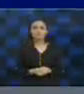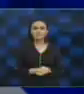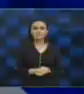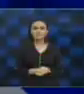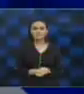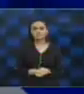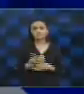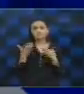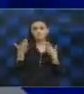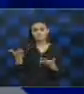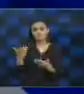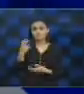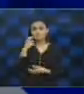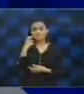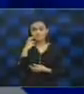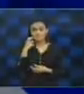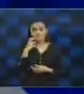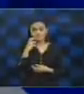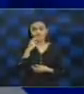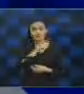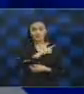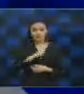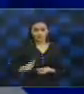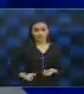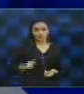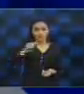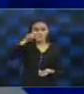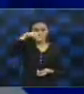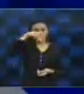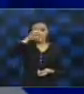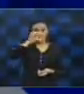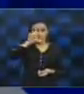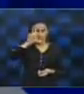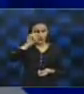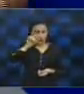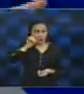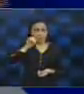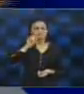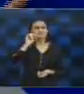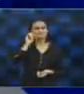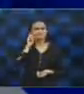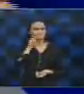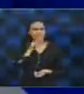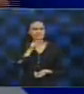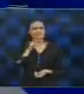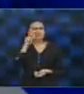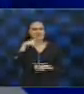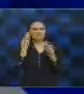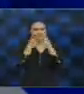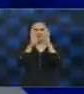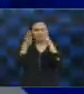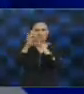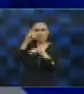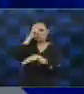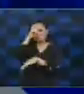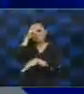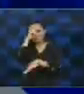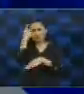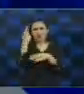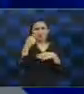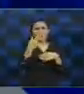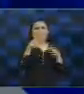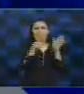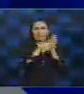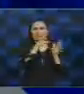Candidato Marcelo, o governador Melo, seu aliado, ele quer passar, quer fechar CAICs, CAIMs, SPAs. Eu